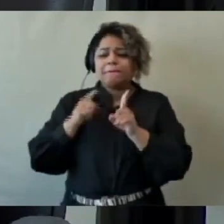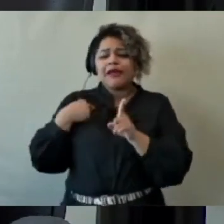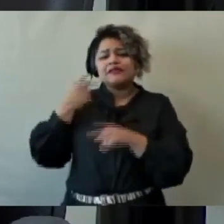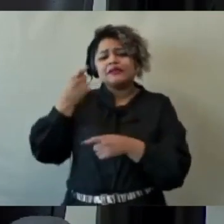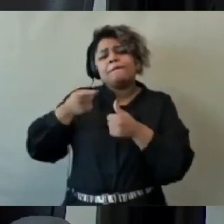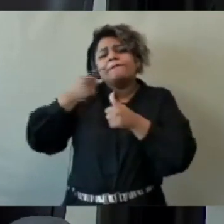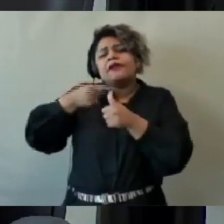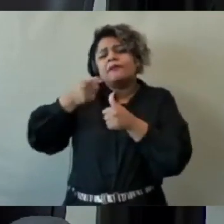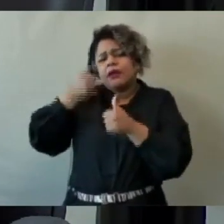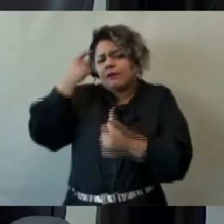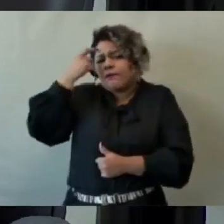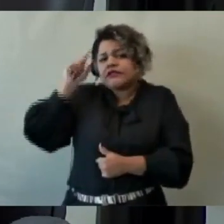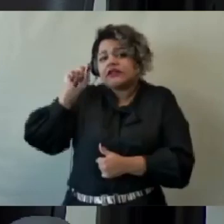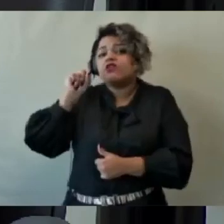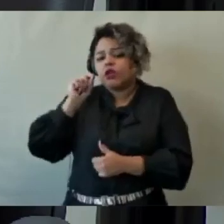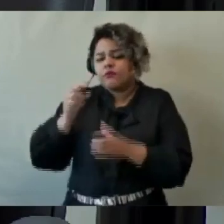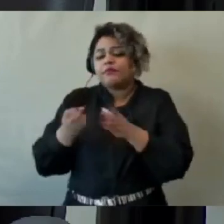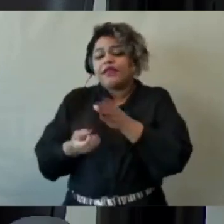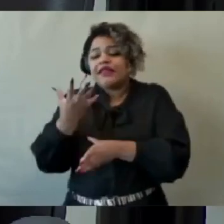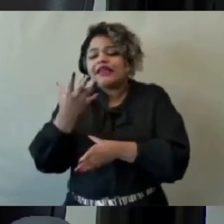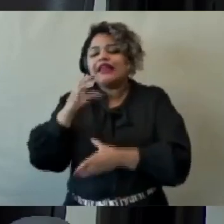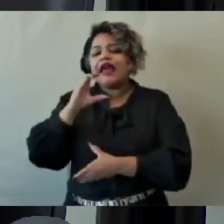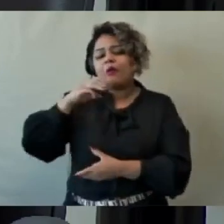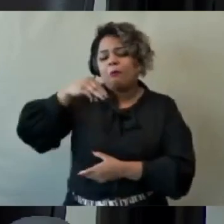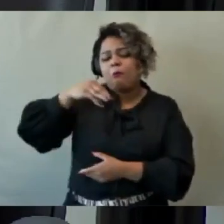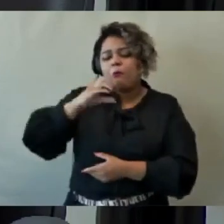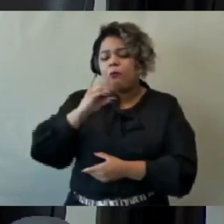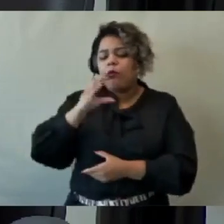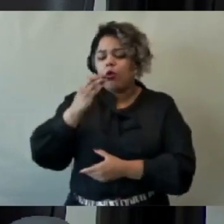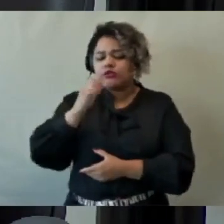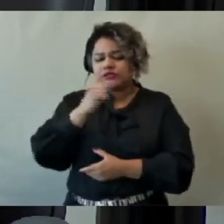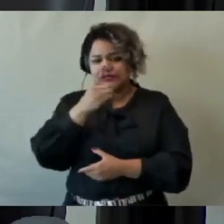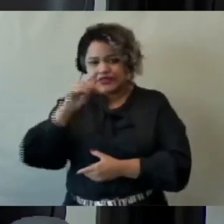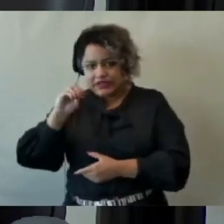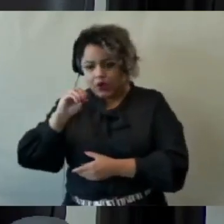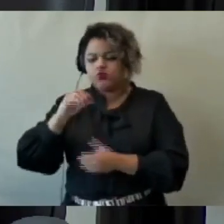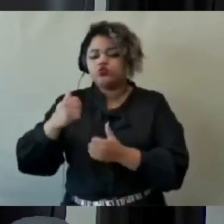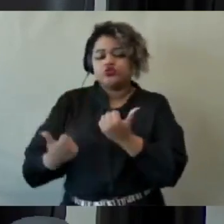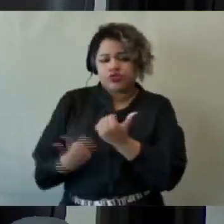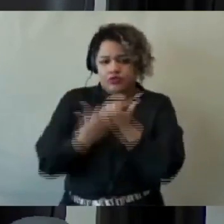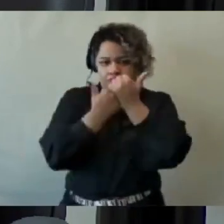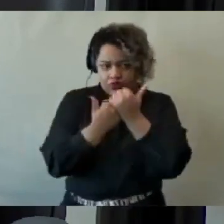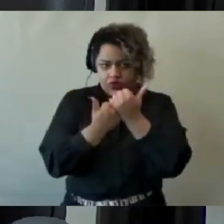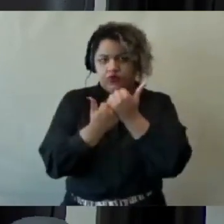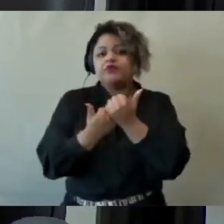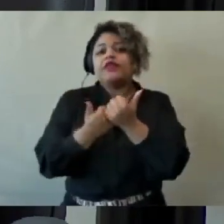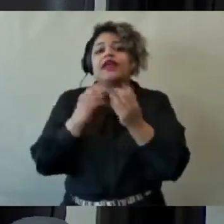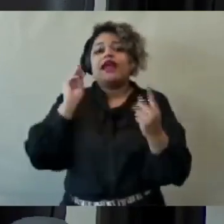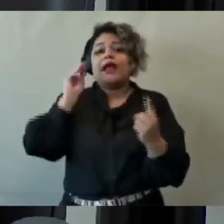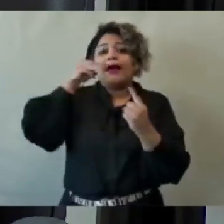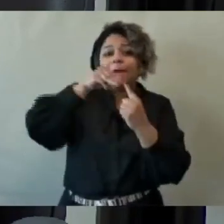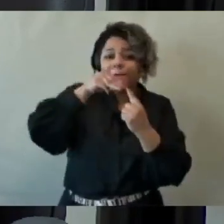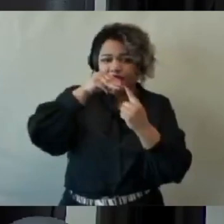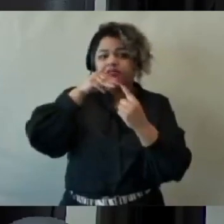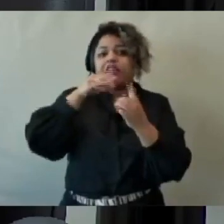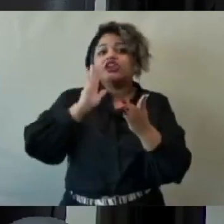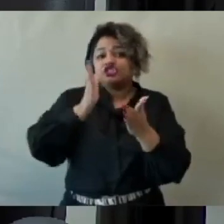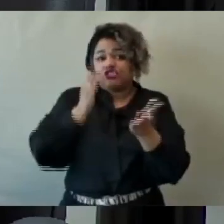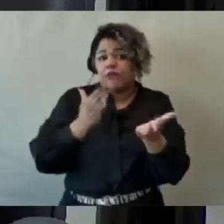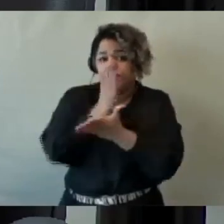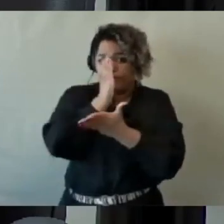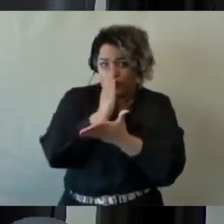apoio às metas aprovadas no documento da CONAI, que deverão constar no PNE